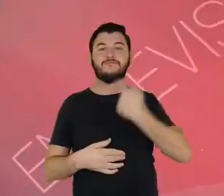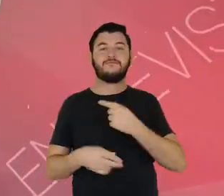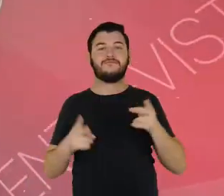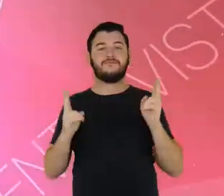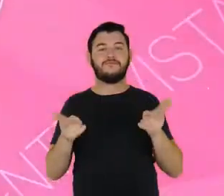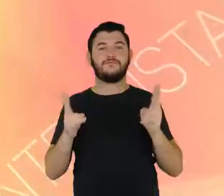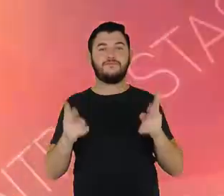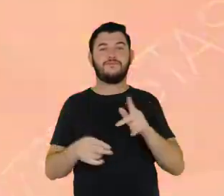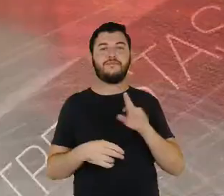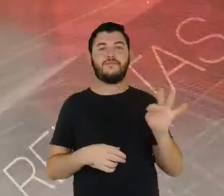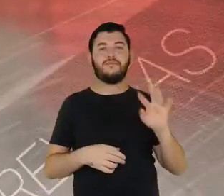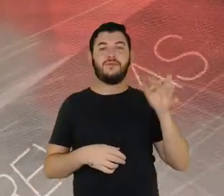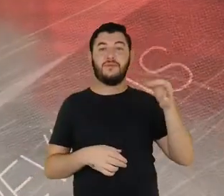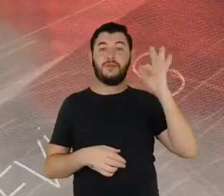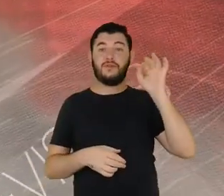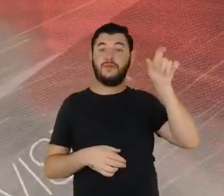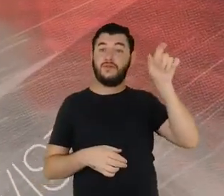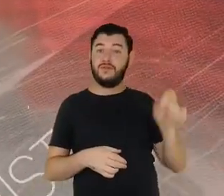daí.